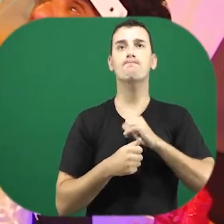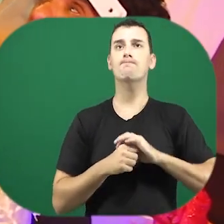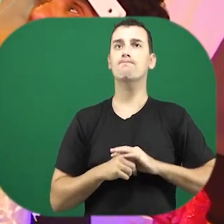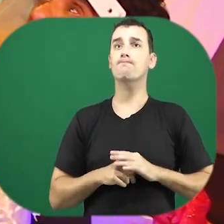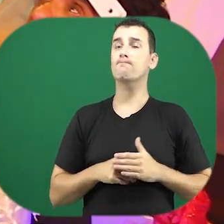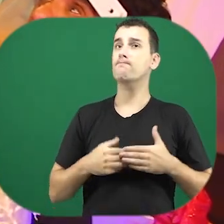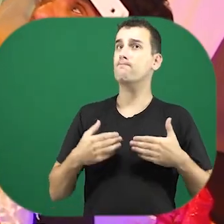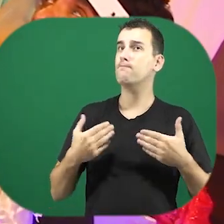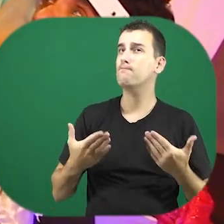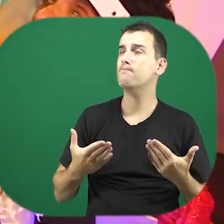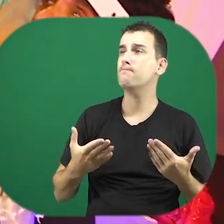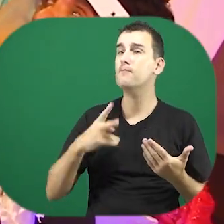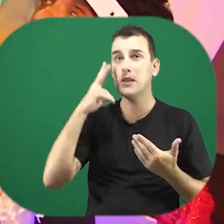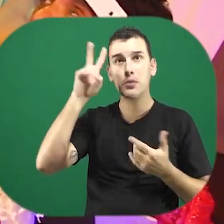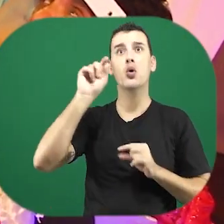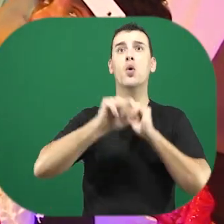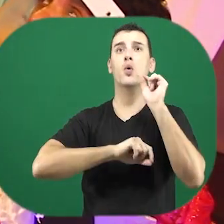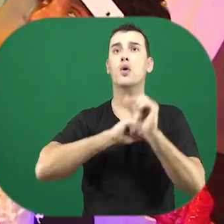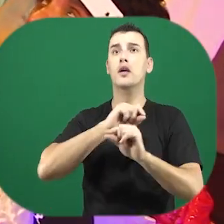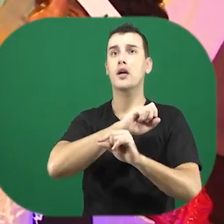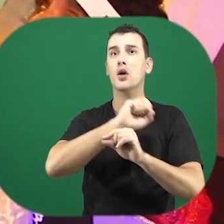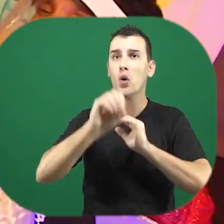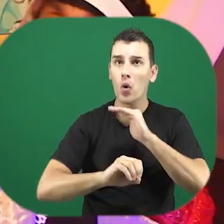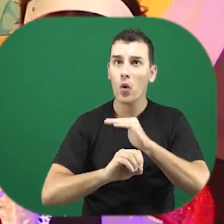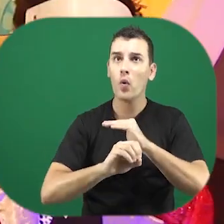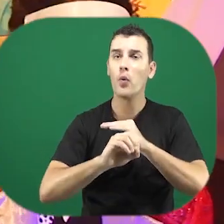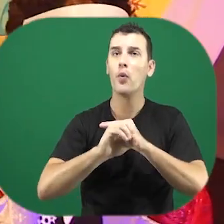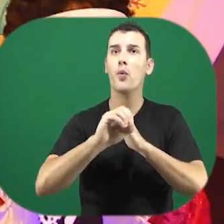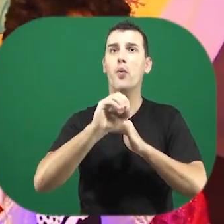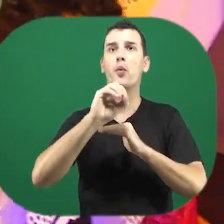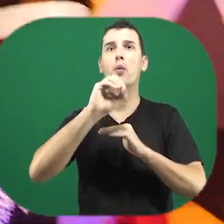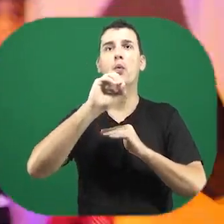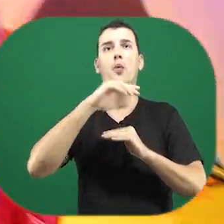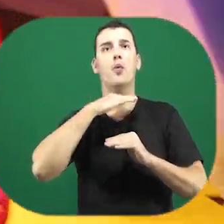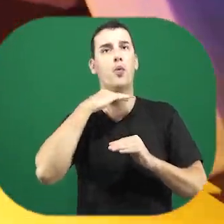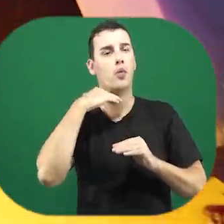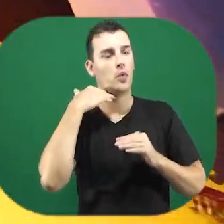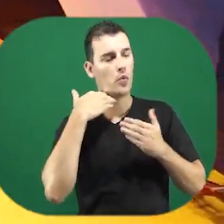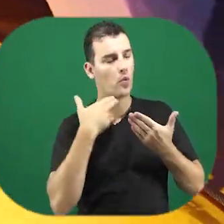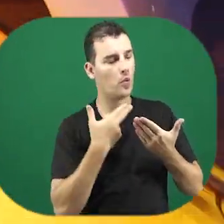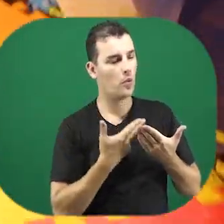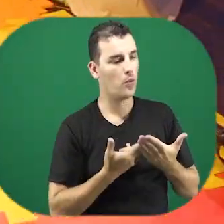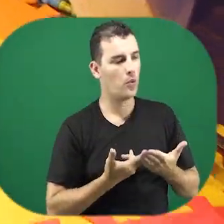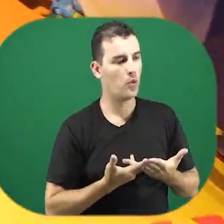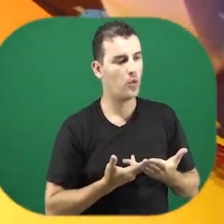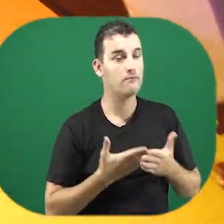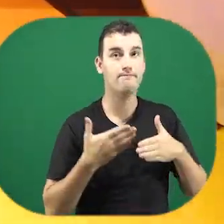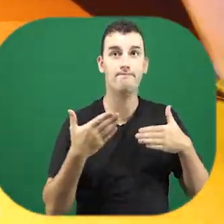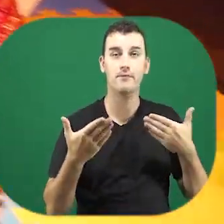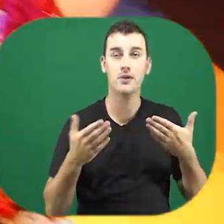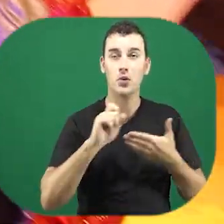lembrou que quando o sol nascesse, ela morreria. E o sol nasceu bem